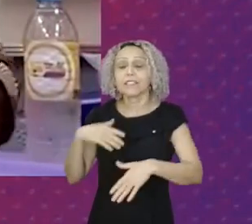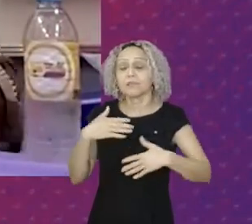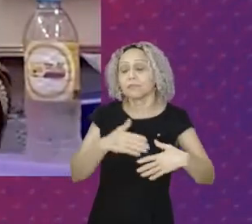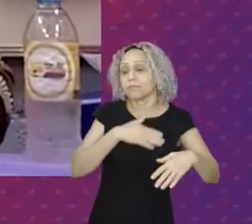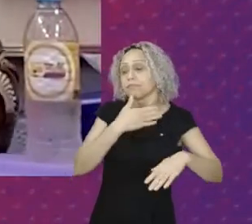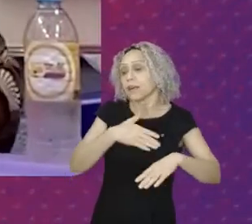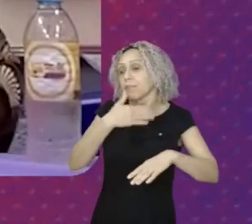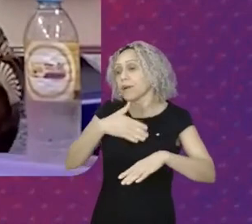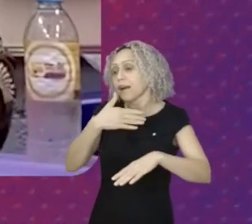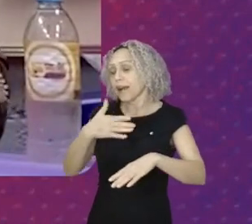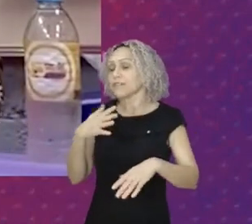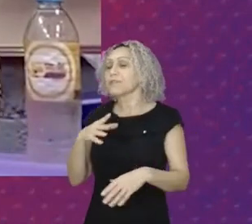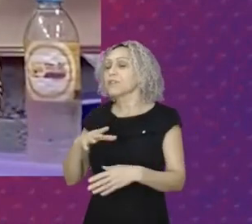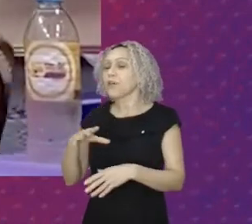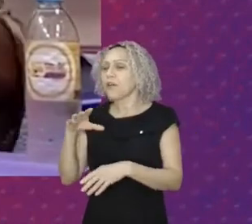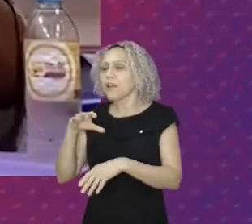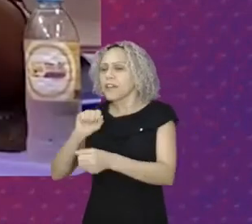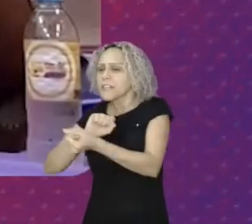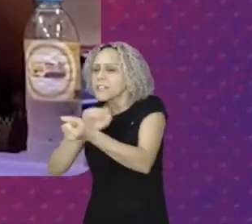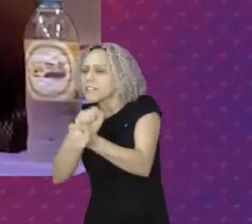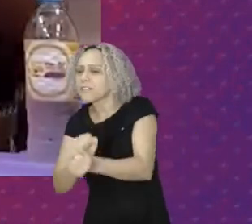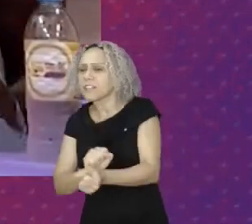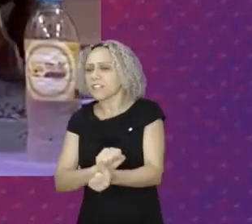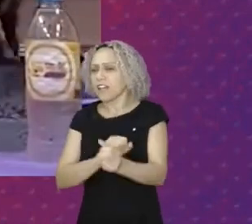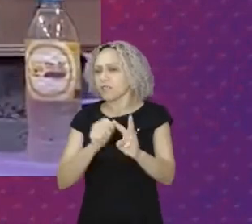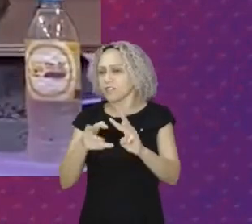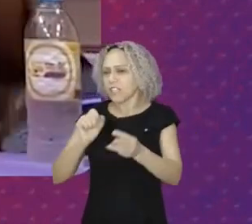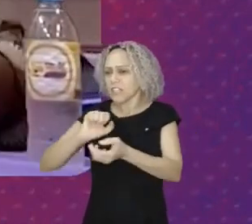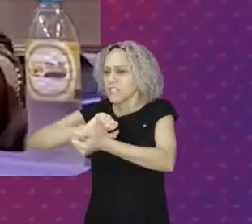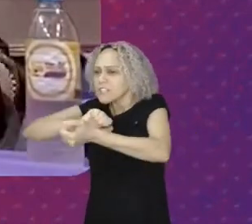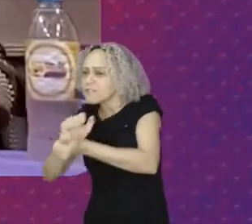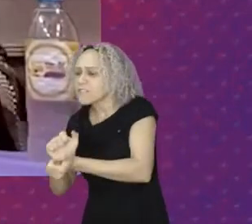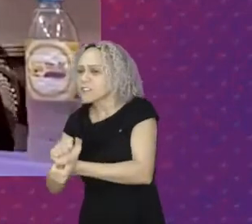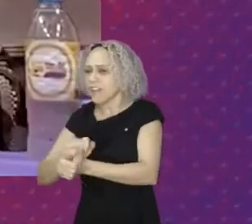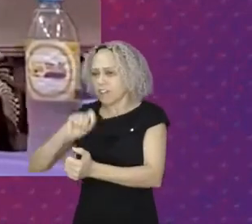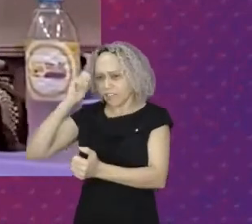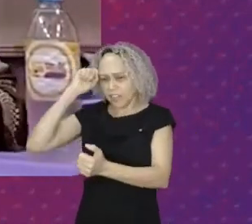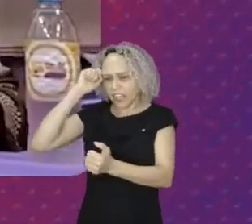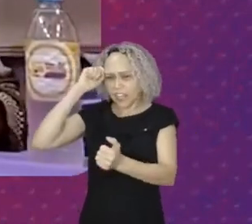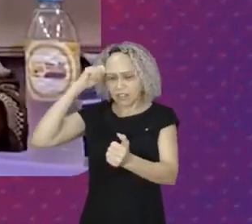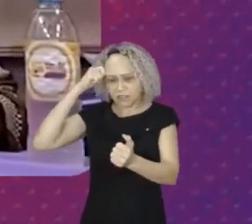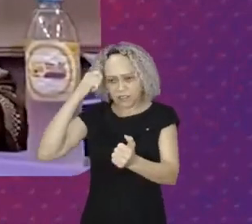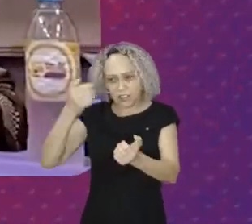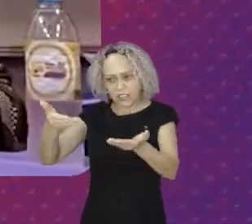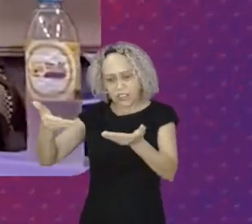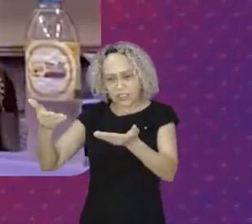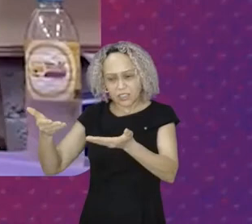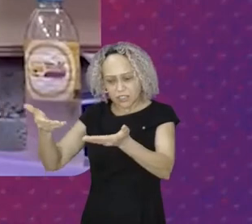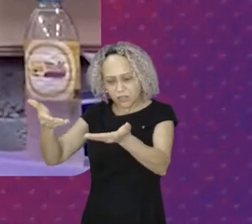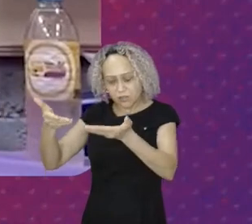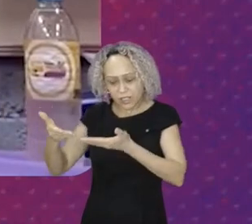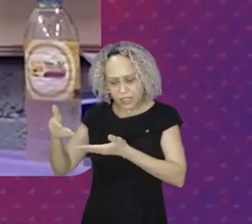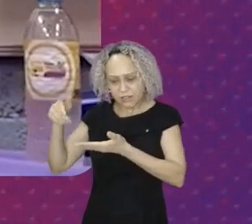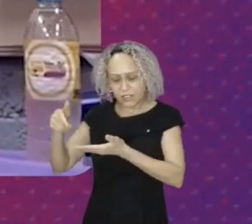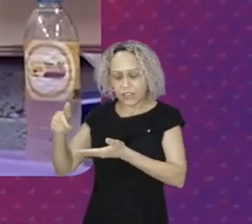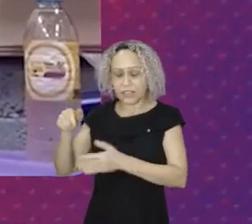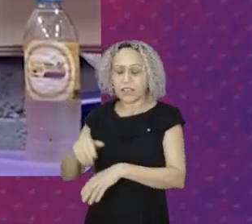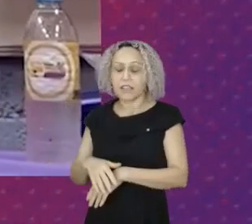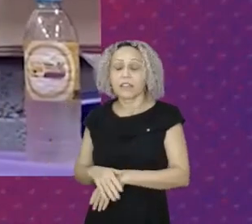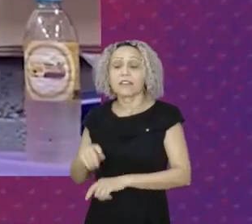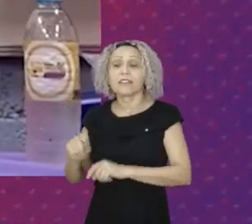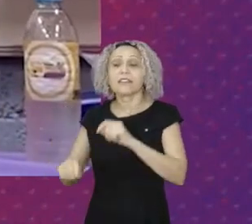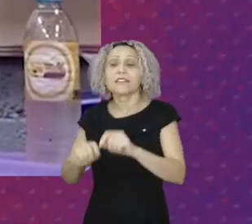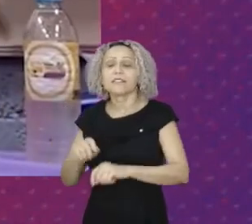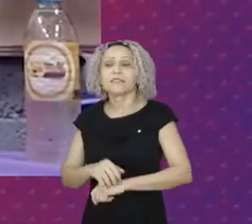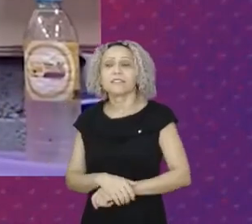a diversidade, né? A pluralidade, assumir o Estado brasileiro, assumir a pluralidade. Bem, um